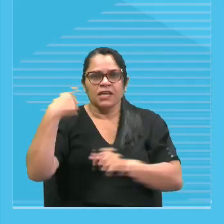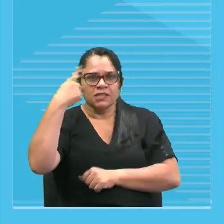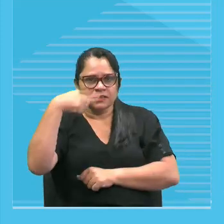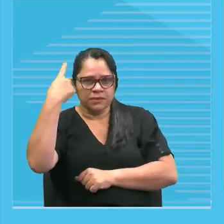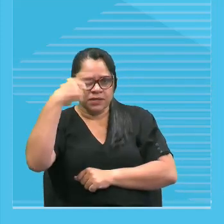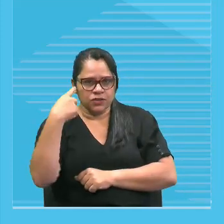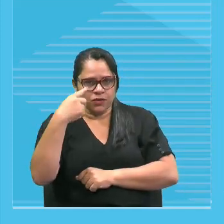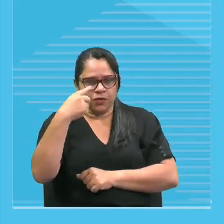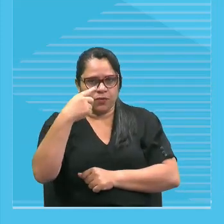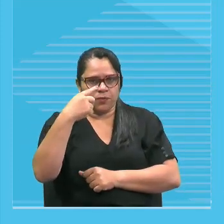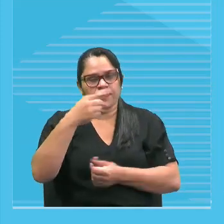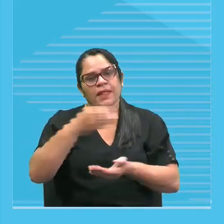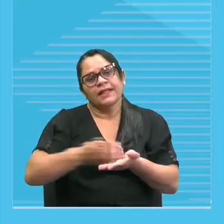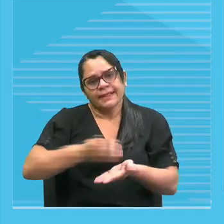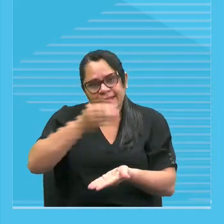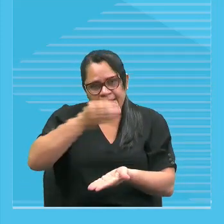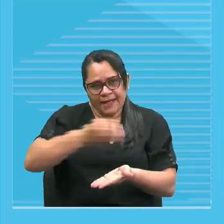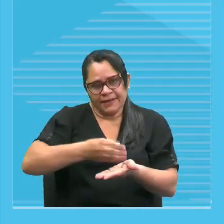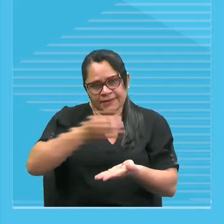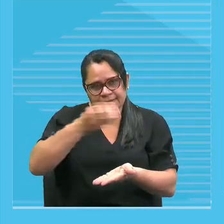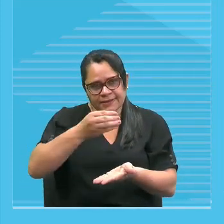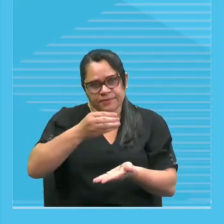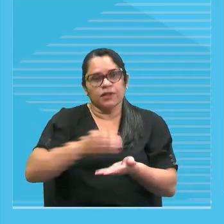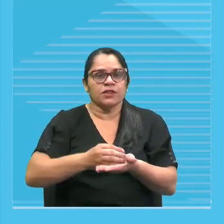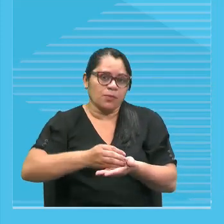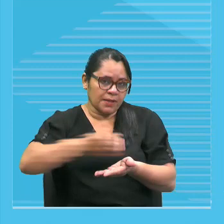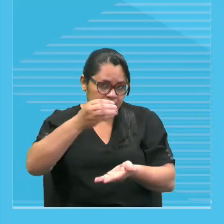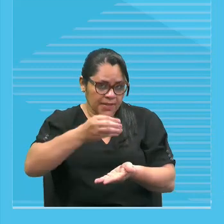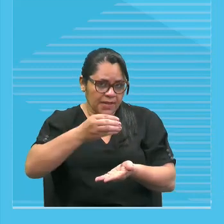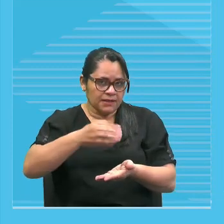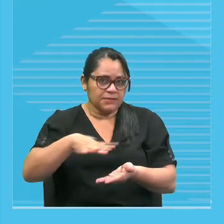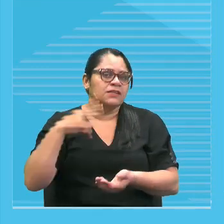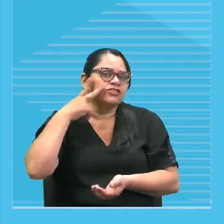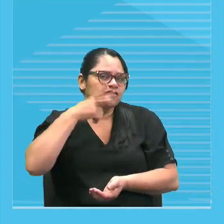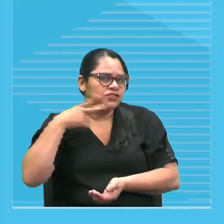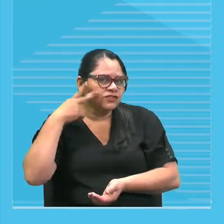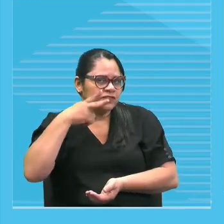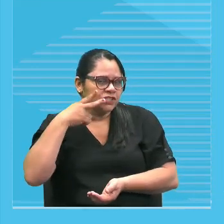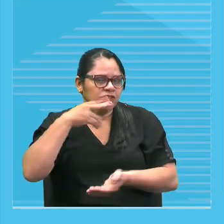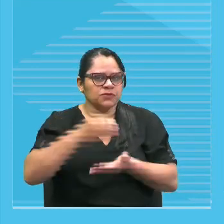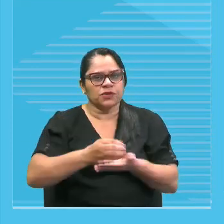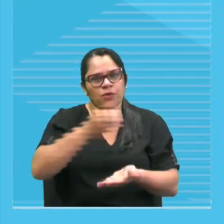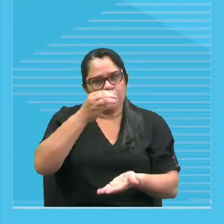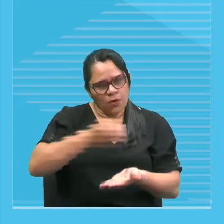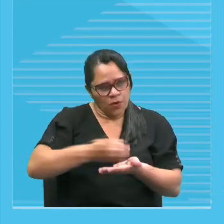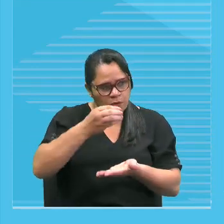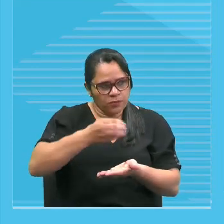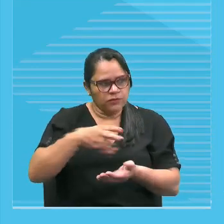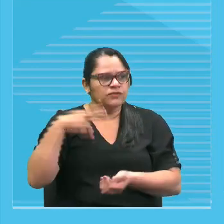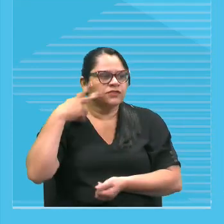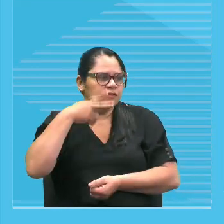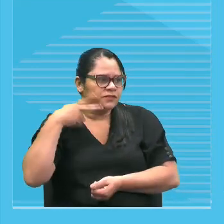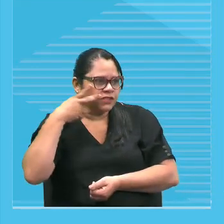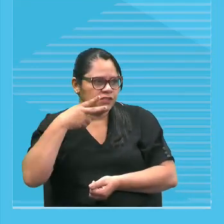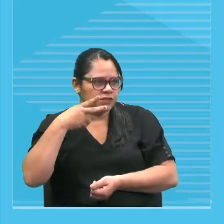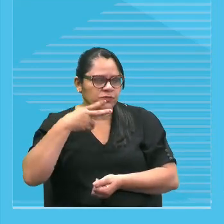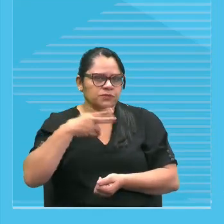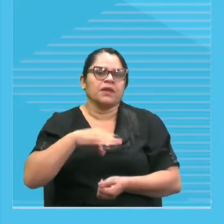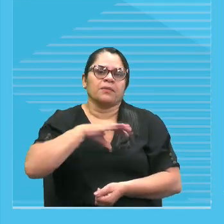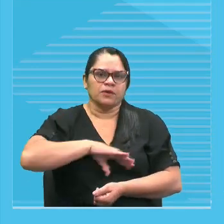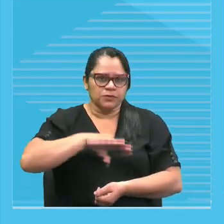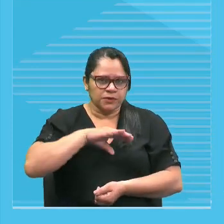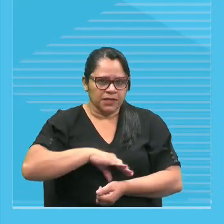taça uma taça de vinho uma copa Divino una Copa divino